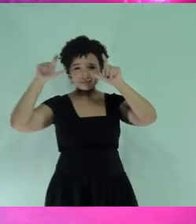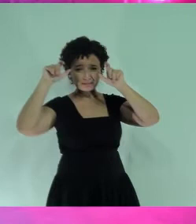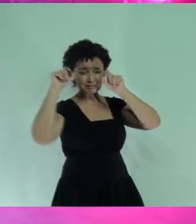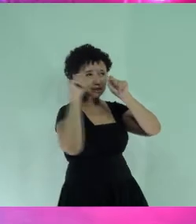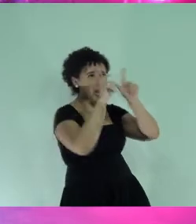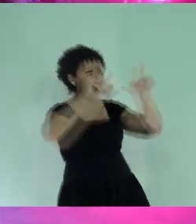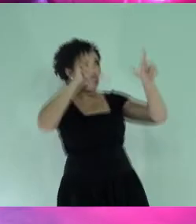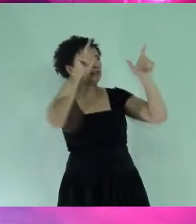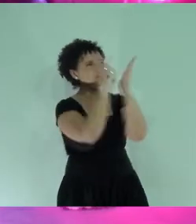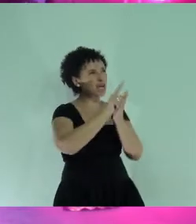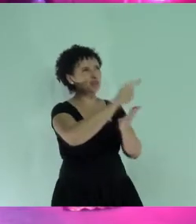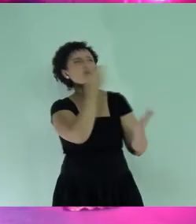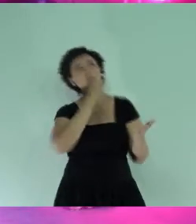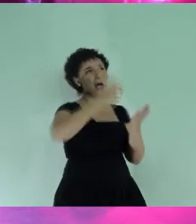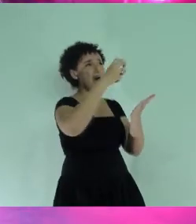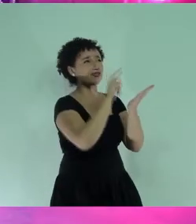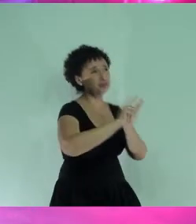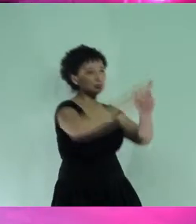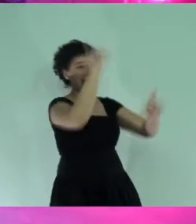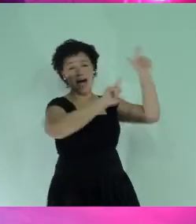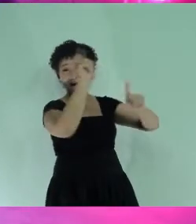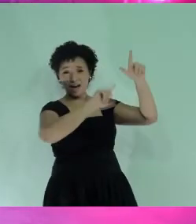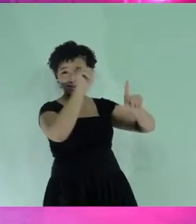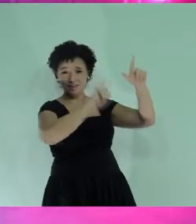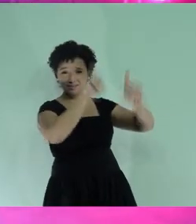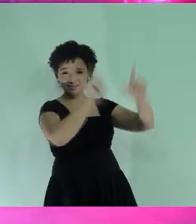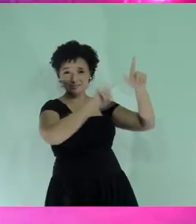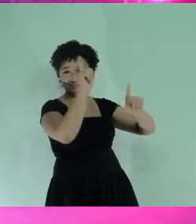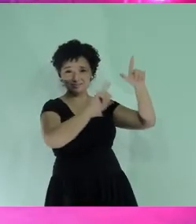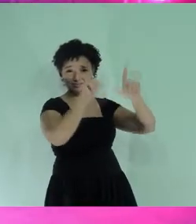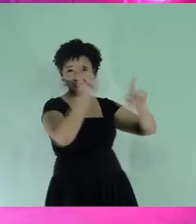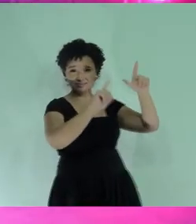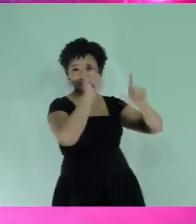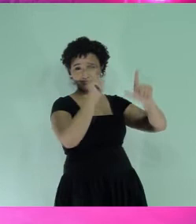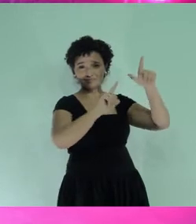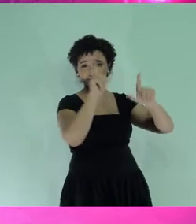Uma foto na denúncia de perigo na televisão.